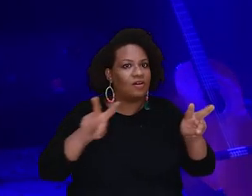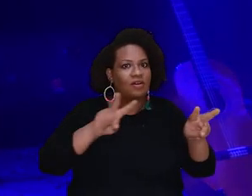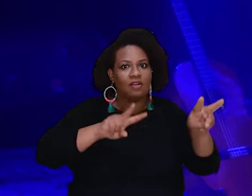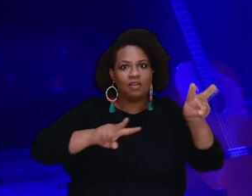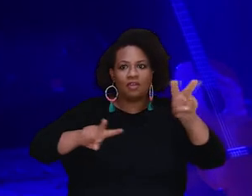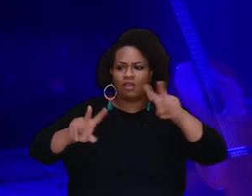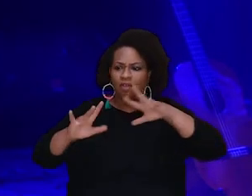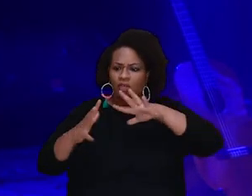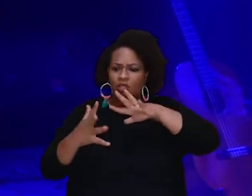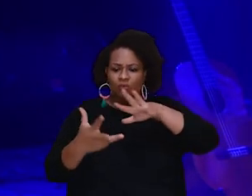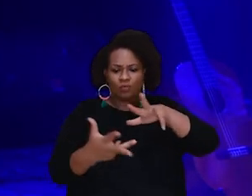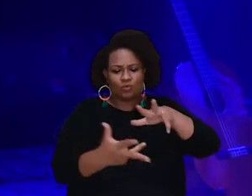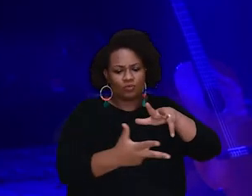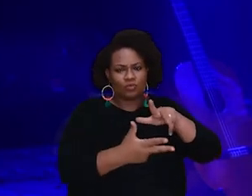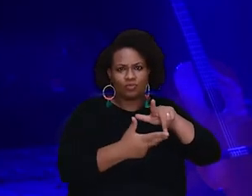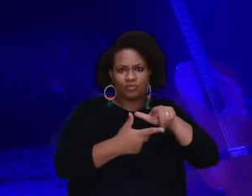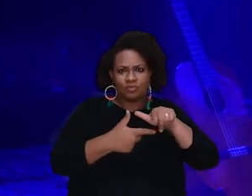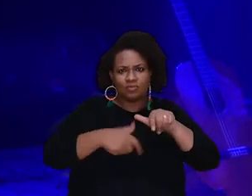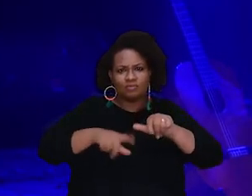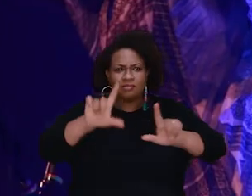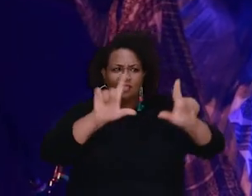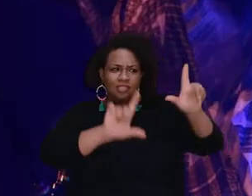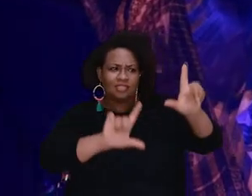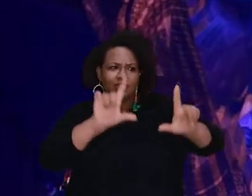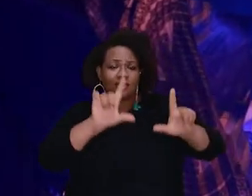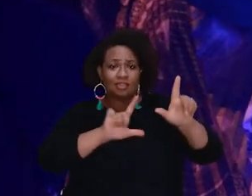Olha o mundo,